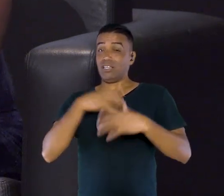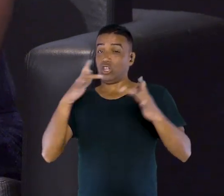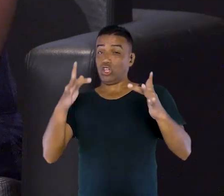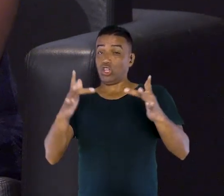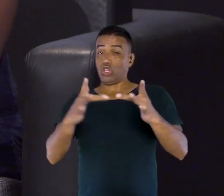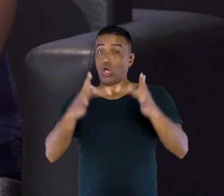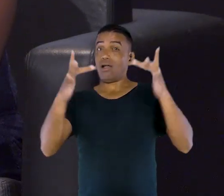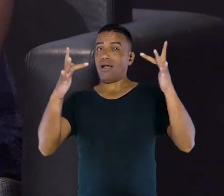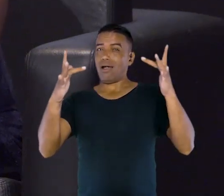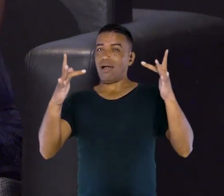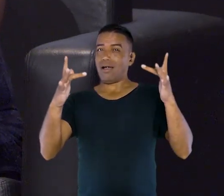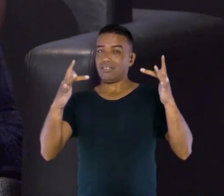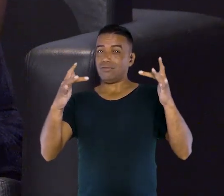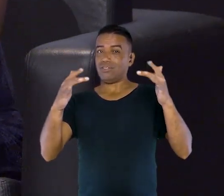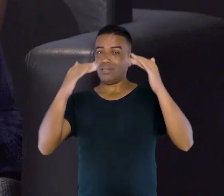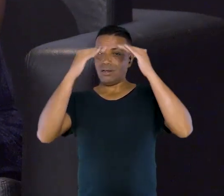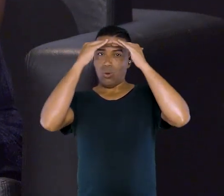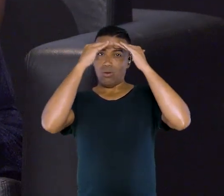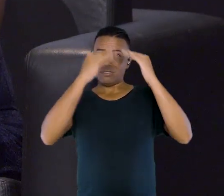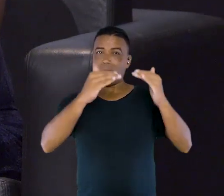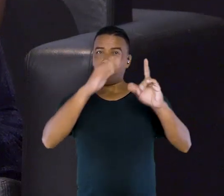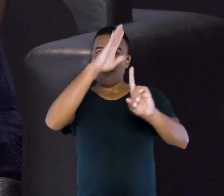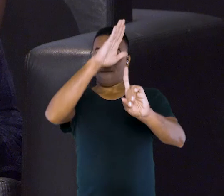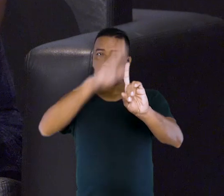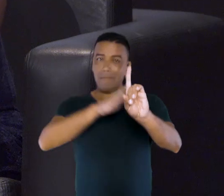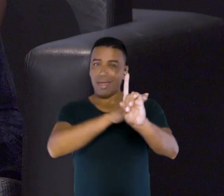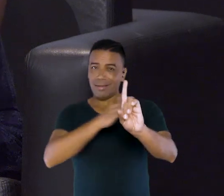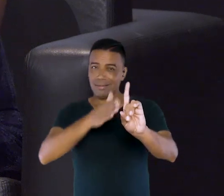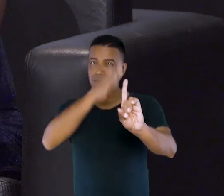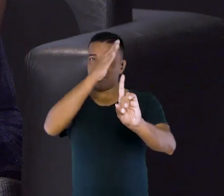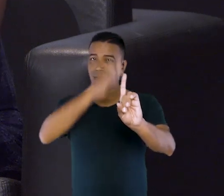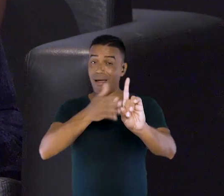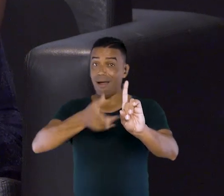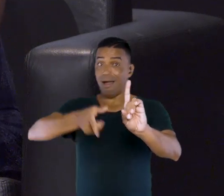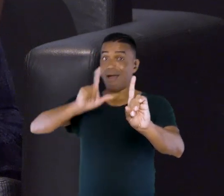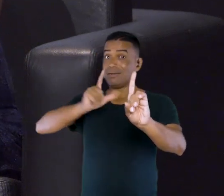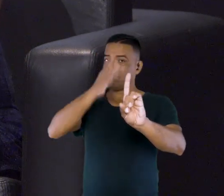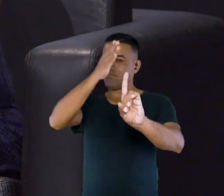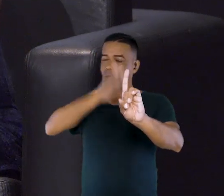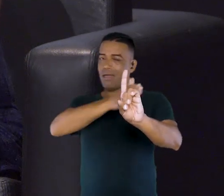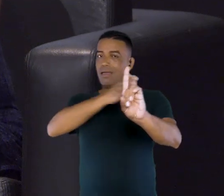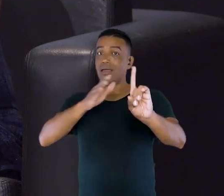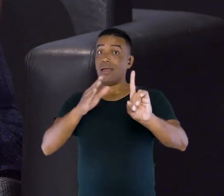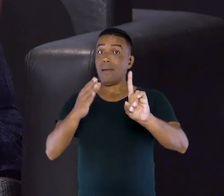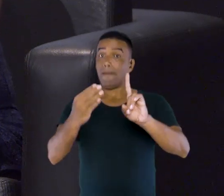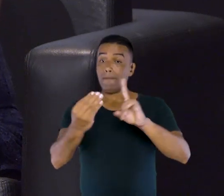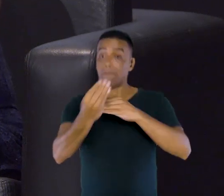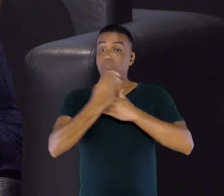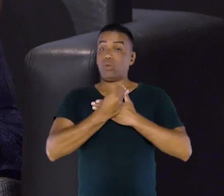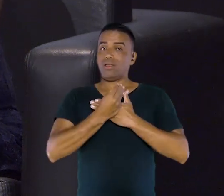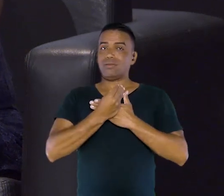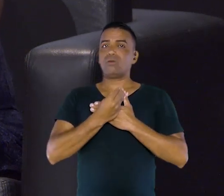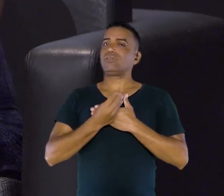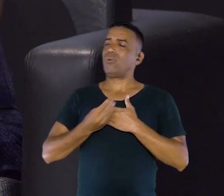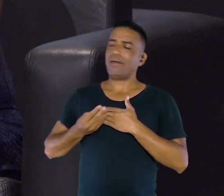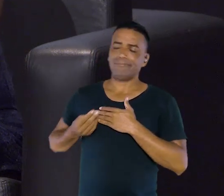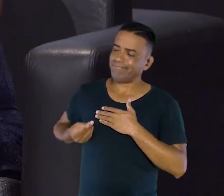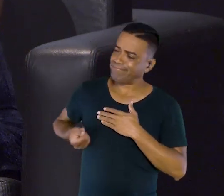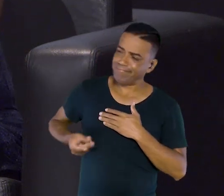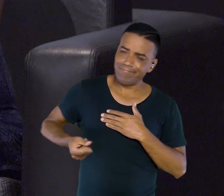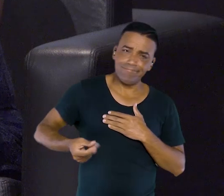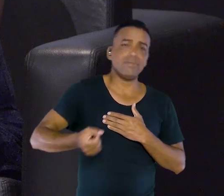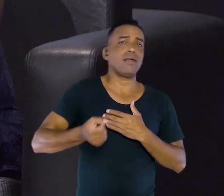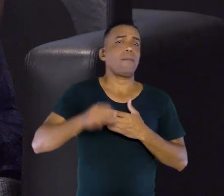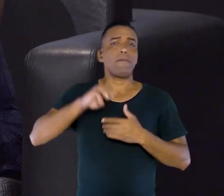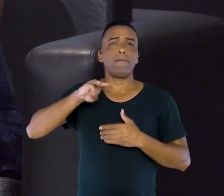for tocar, se você não passar por benzimento. E isso é uma coisa muito milenar que